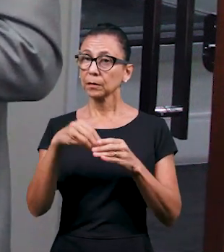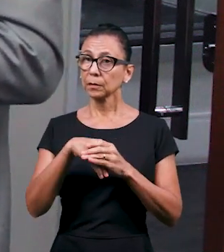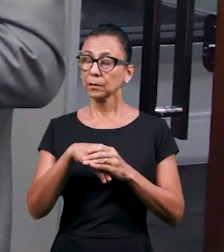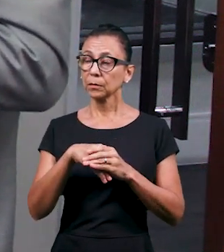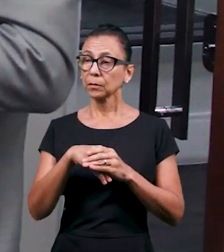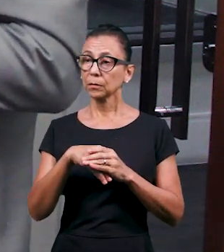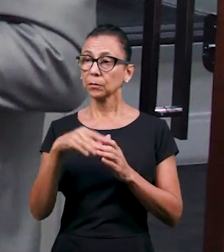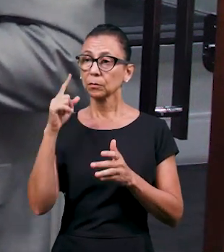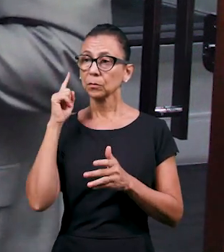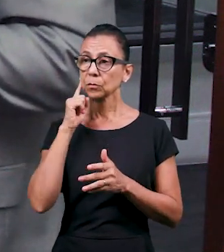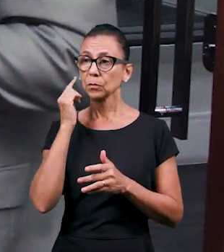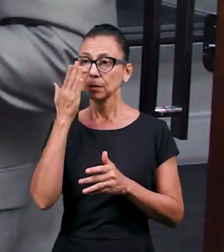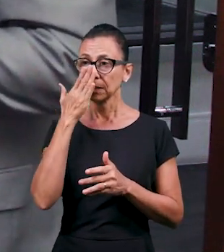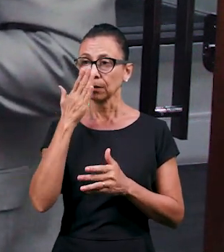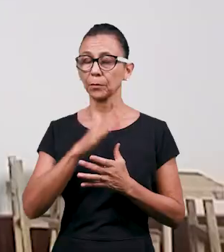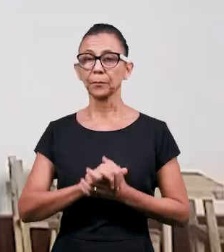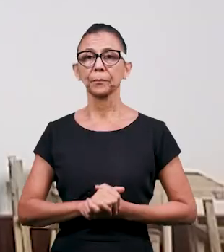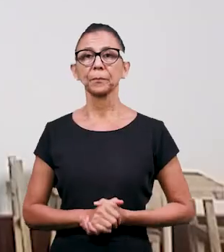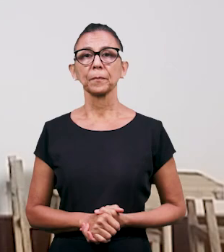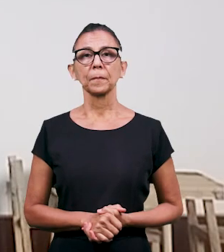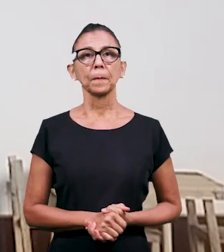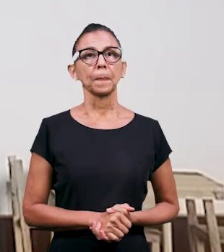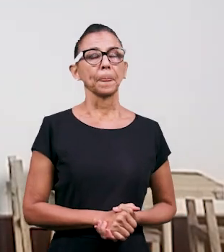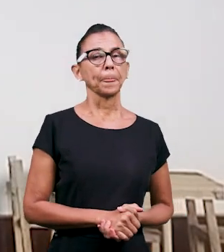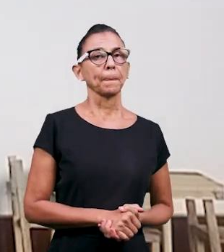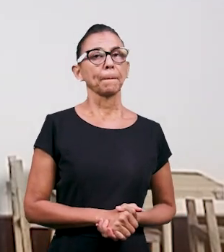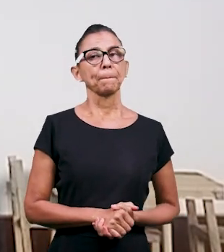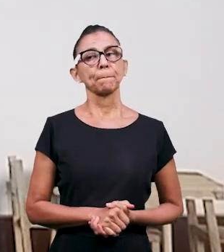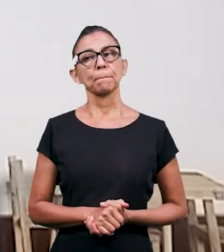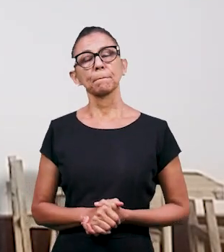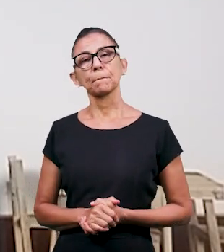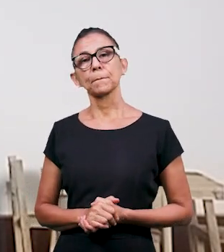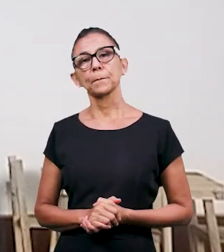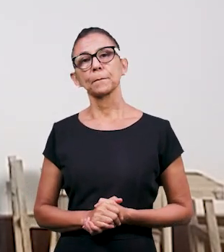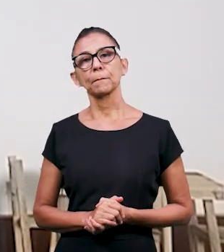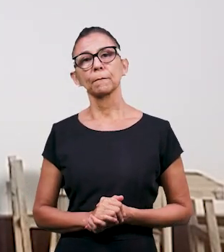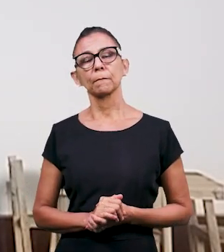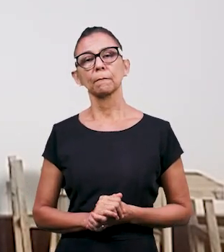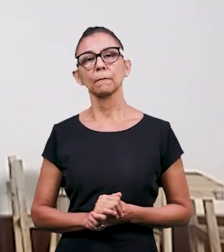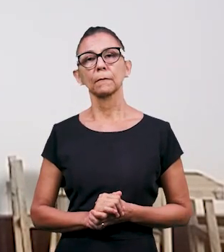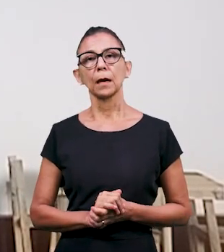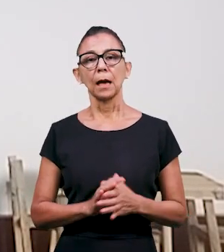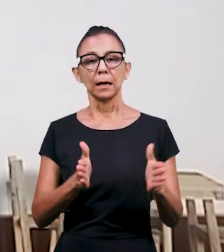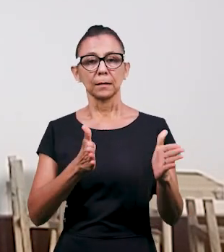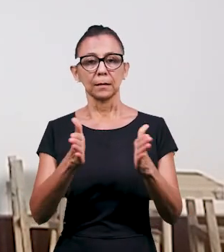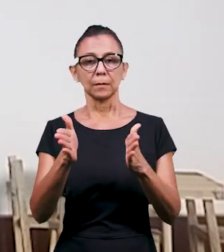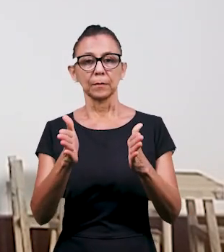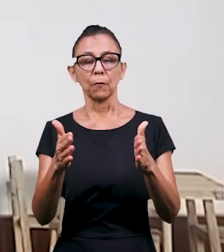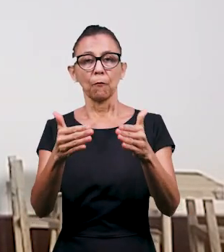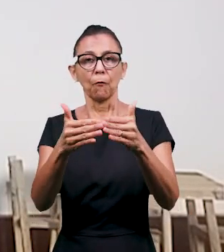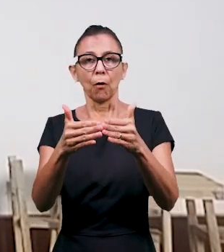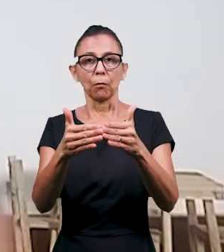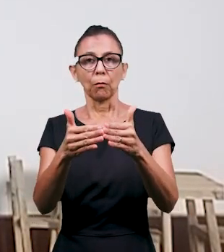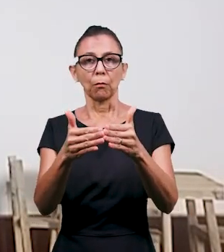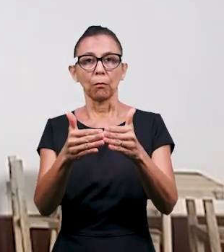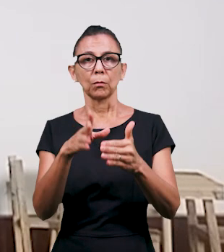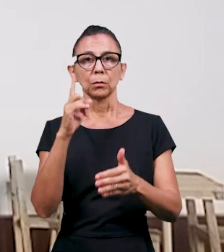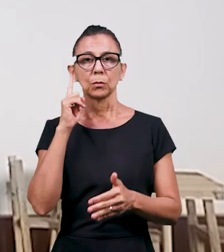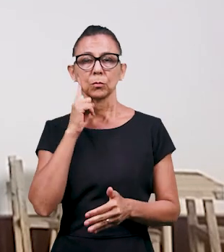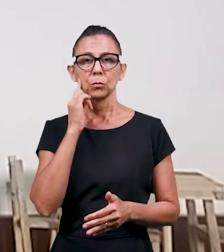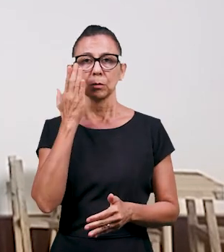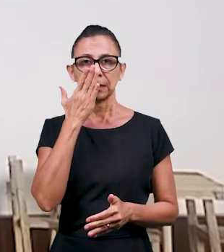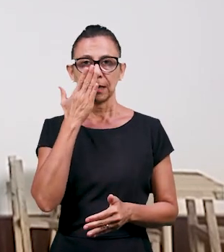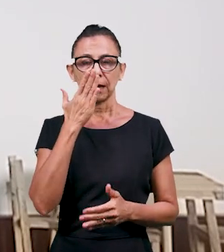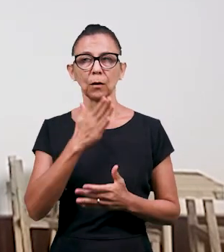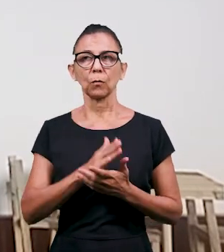acessibilidade, alcançando também o surdo cego. Olha, o trabalho de acessibilidade voltado para os surdos cegos, ele é muito amplo,